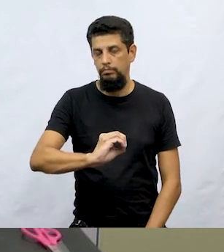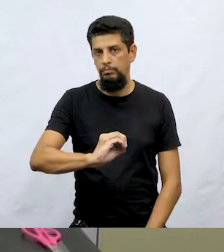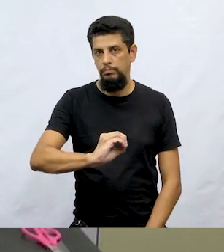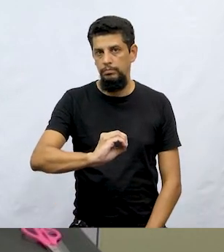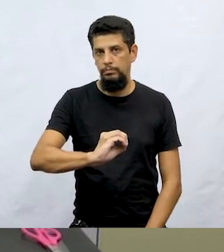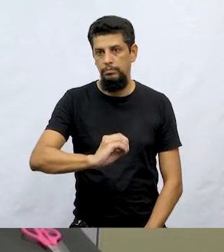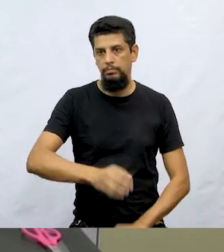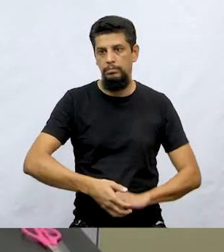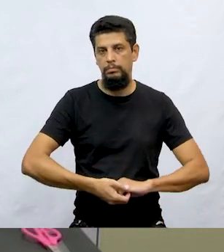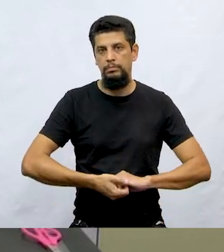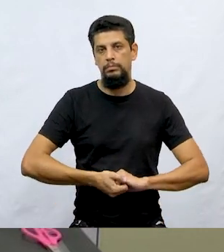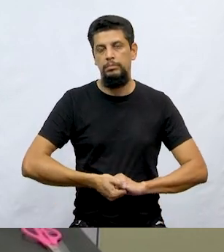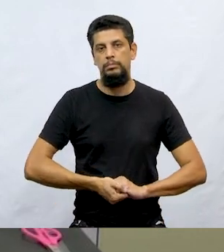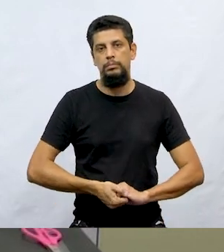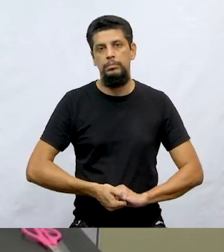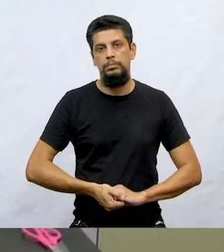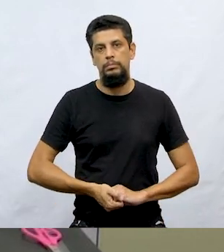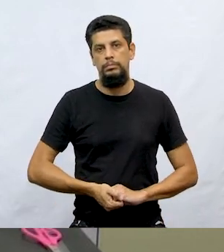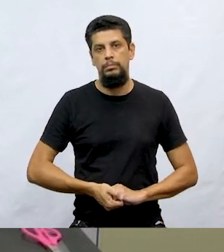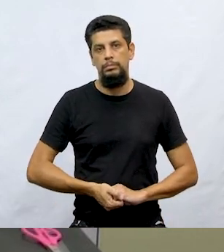O.